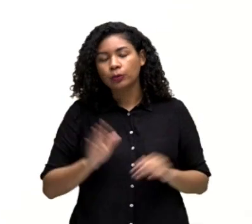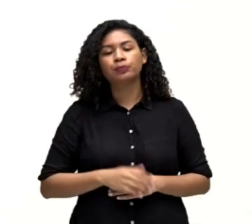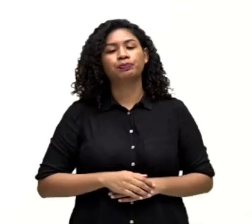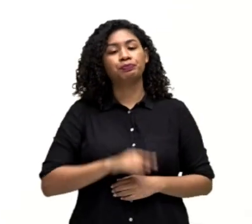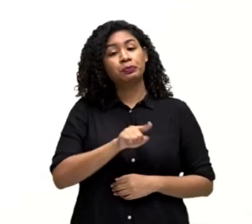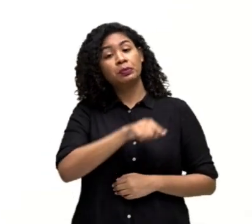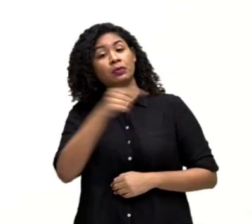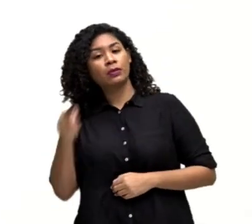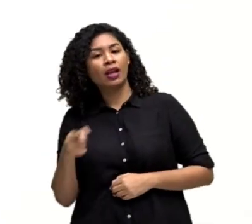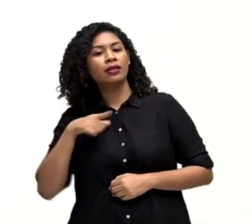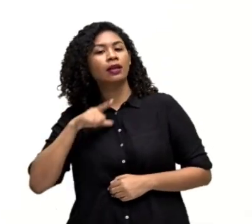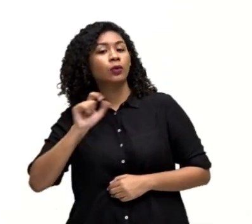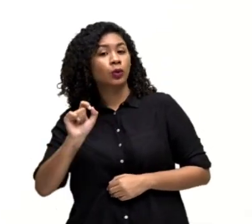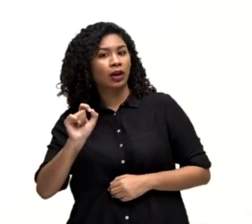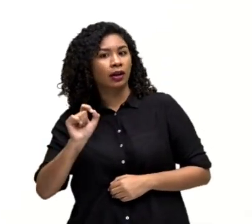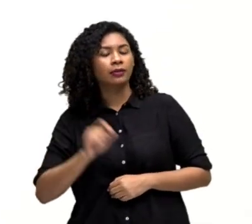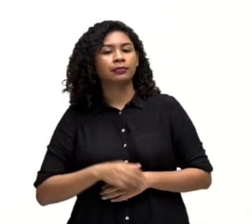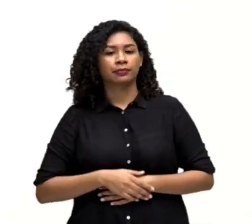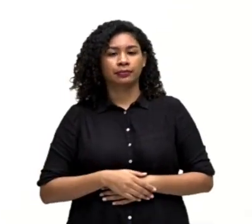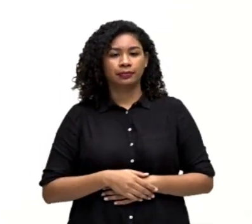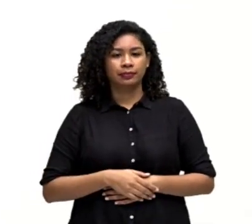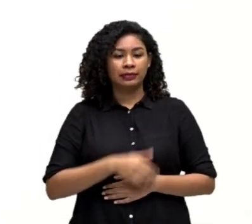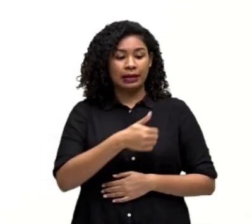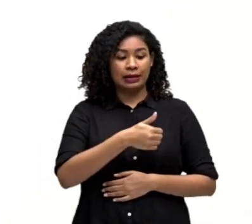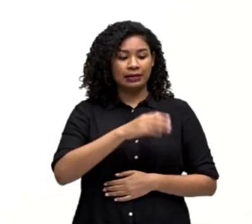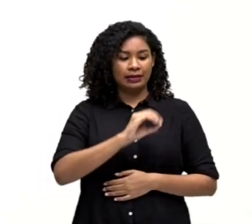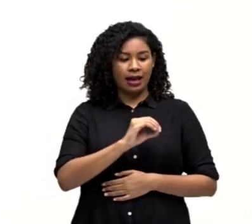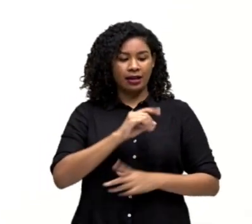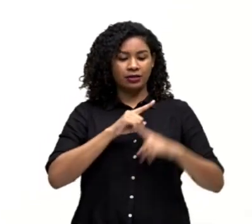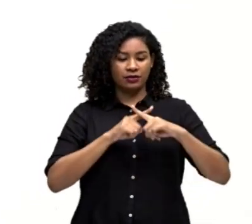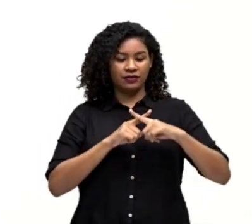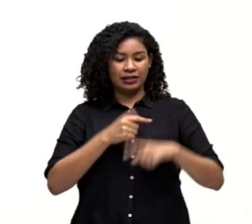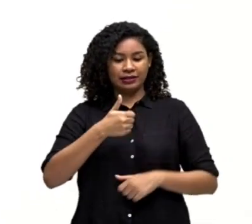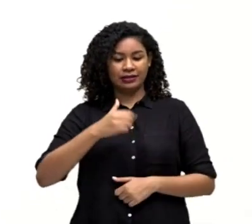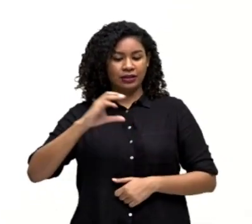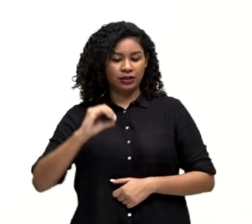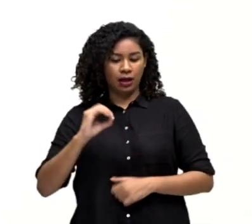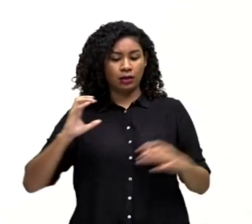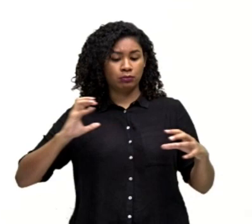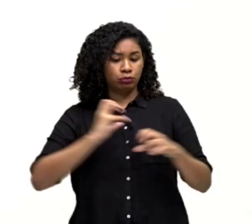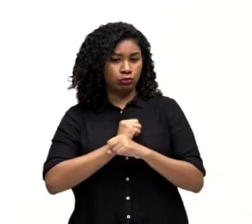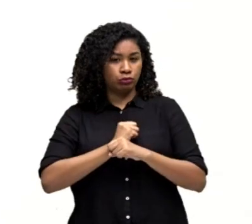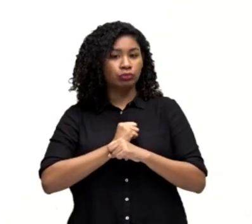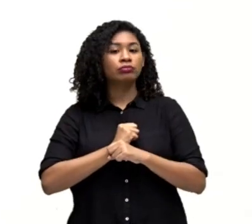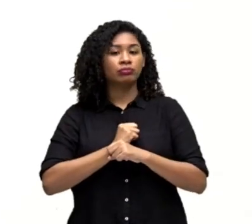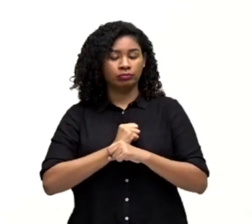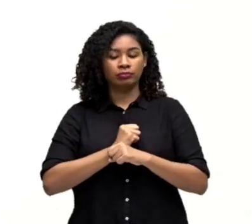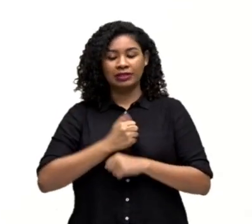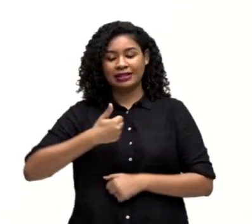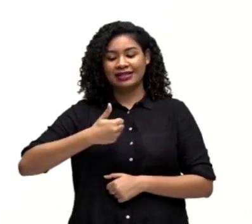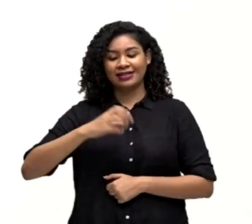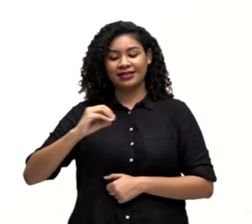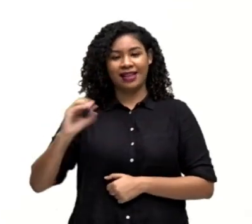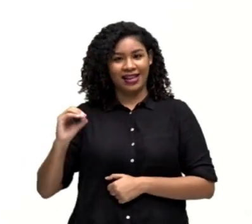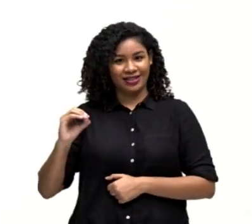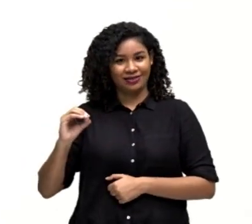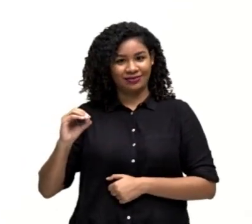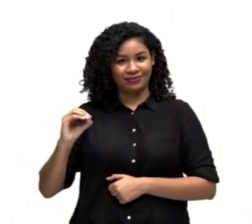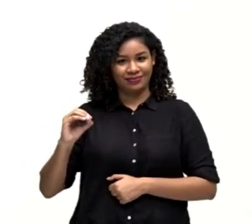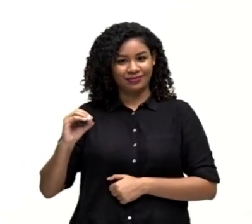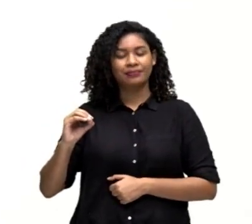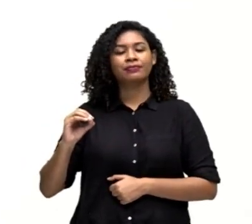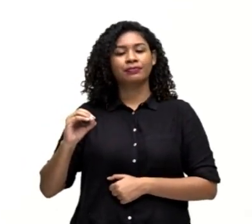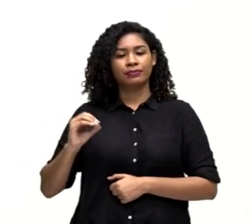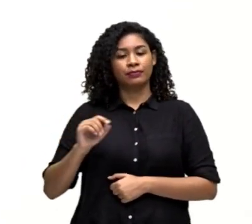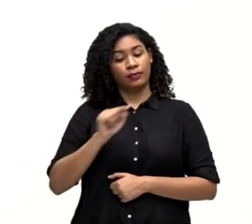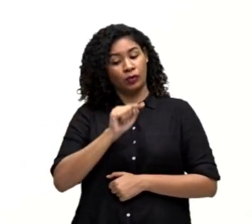Depois, eu tenho aqui 10 vezes 10, cujo resultado é igual a 100. Em seguida,